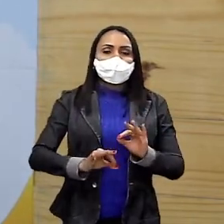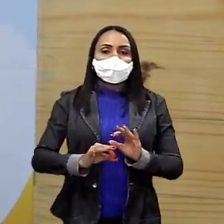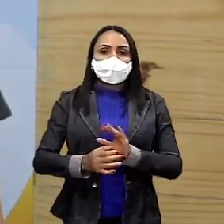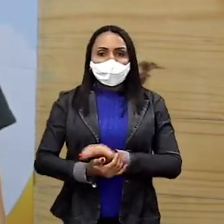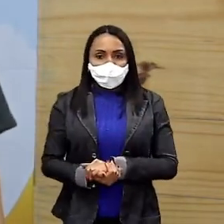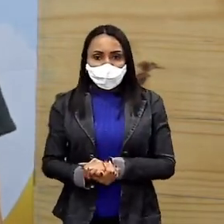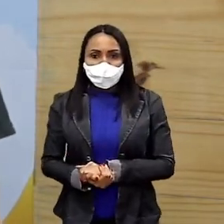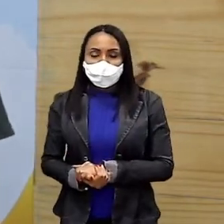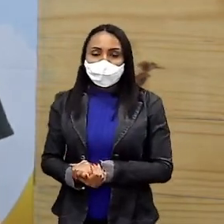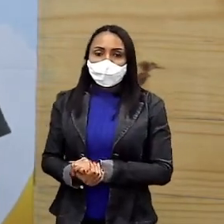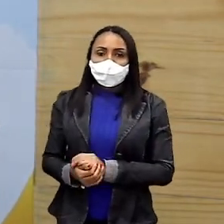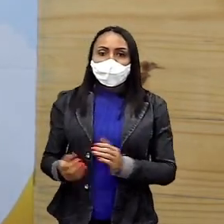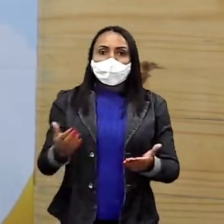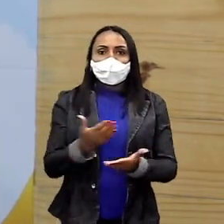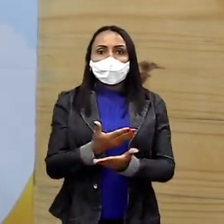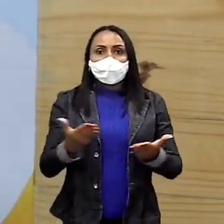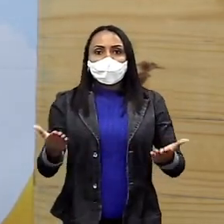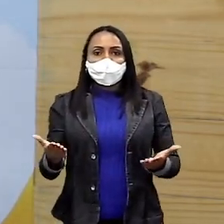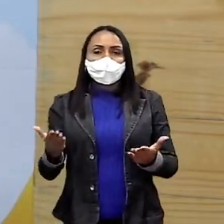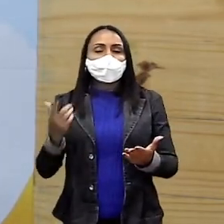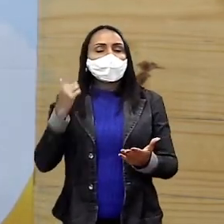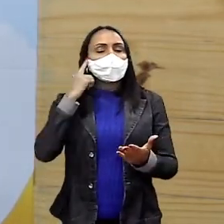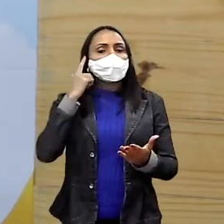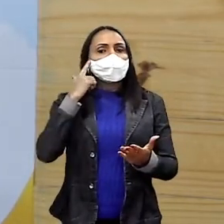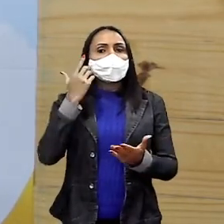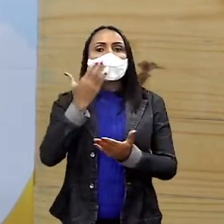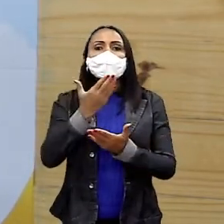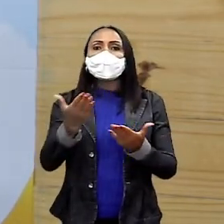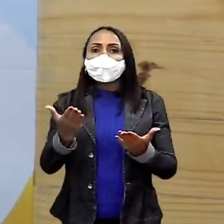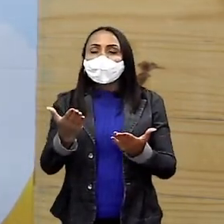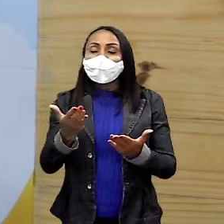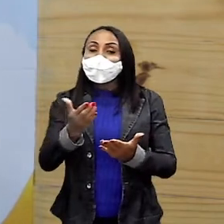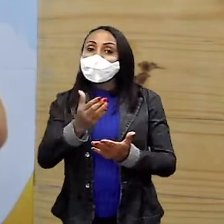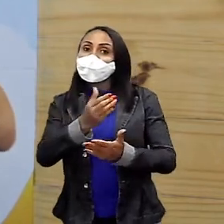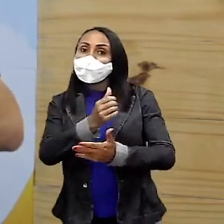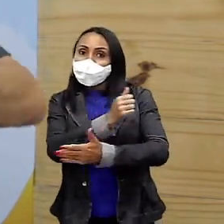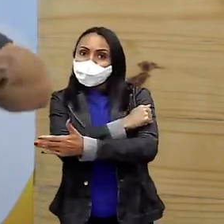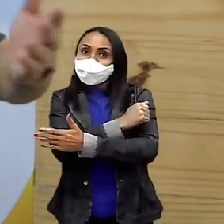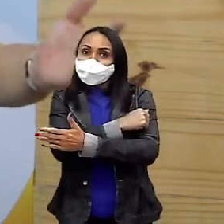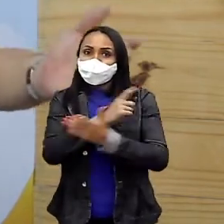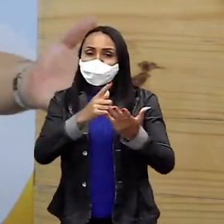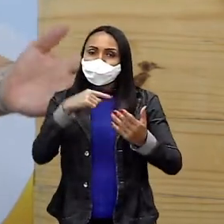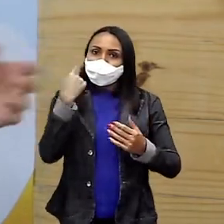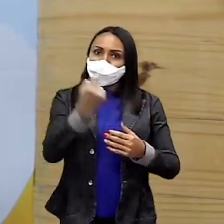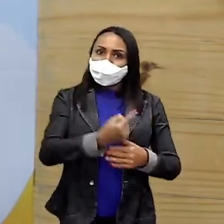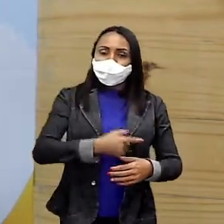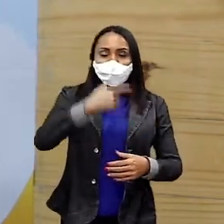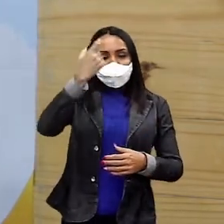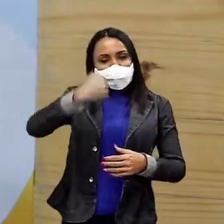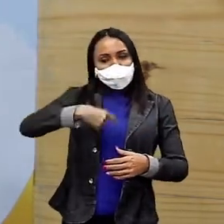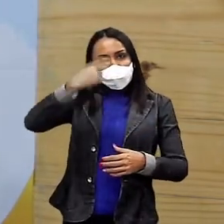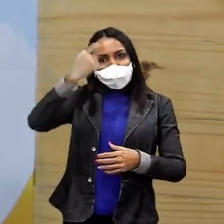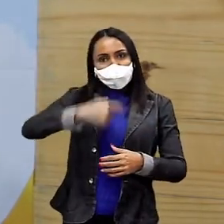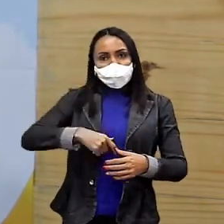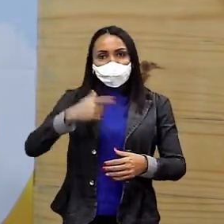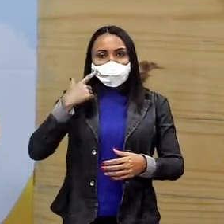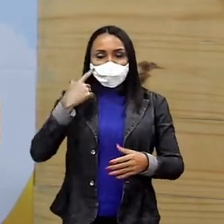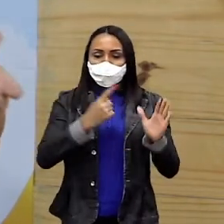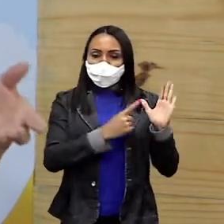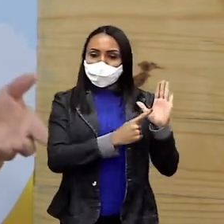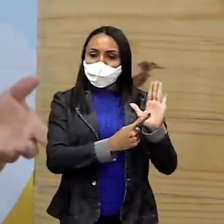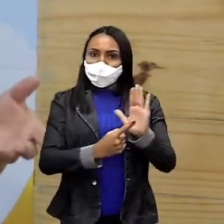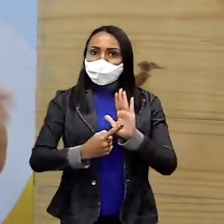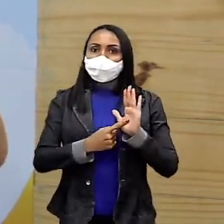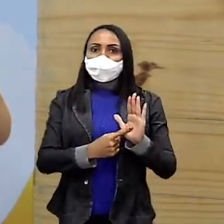tão importante que é a entrevista, que é quando você, estudante, quando nós, como cidadãos, vamos nos apresentar